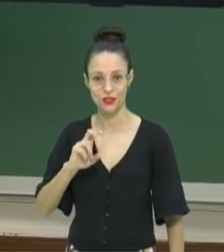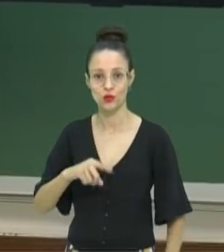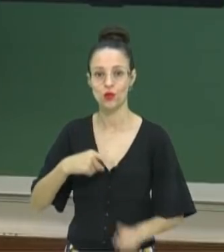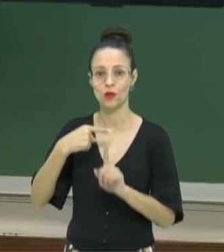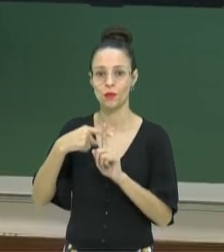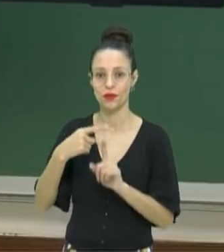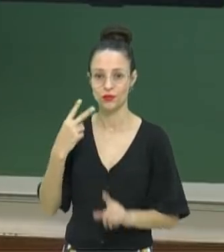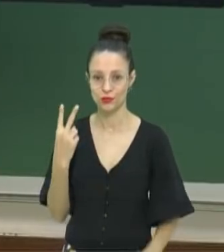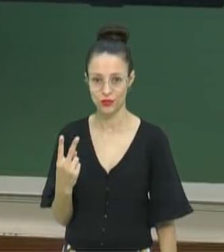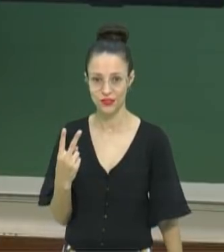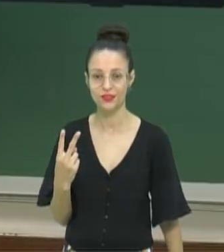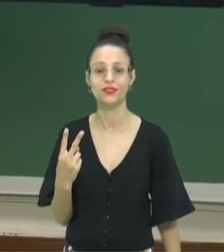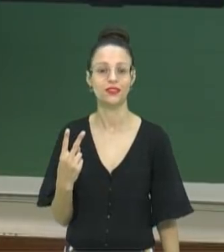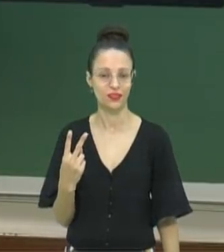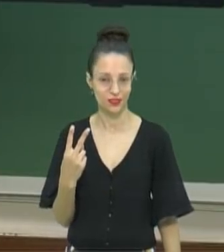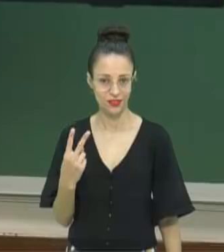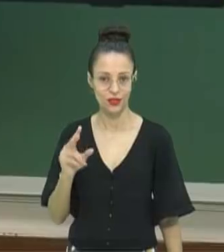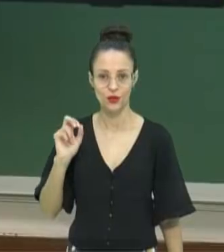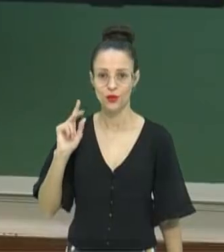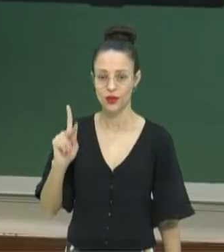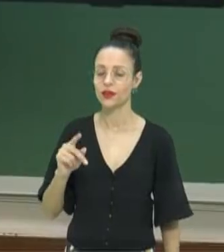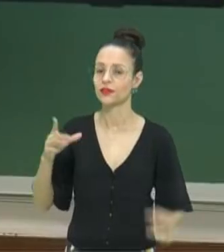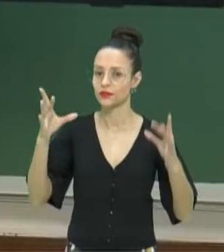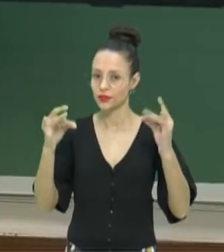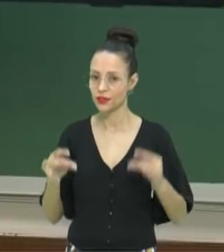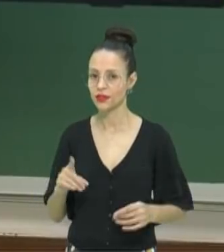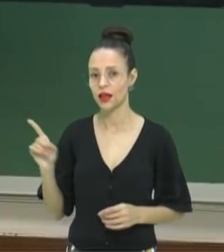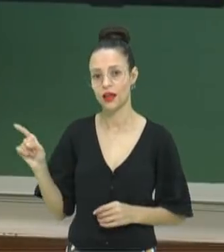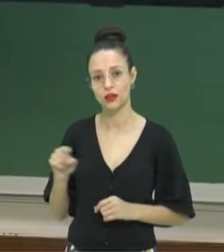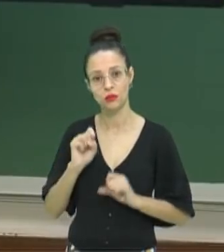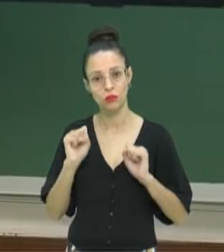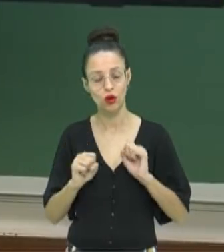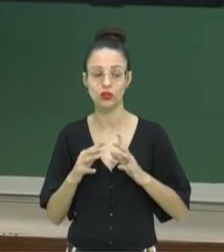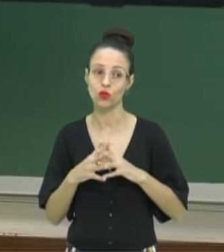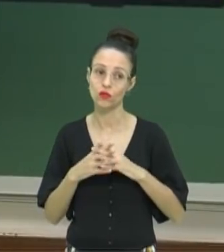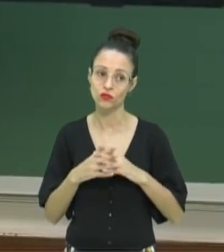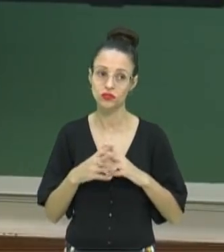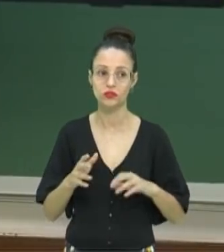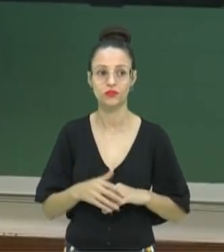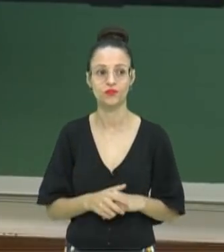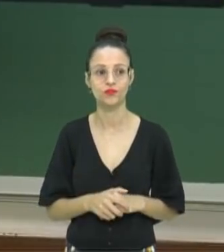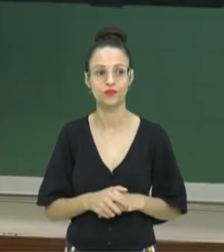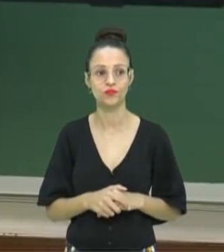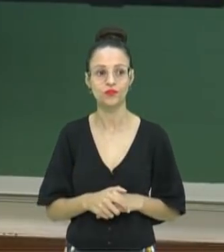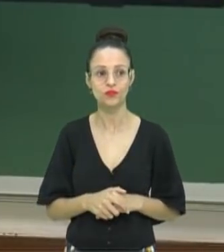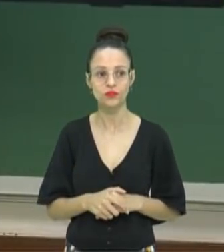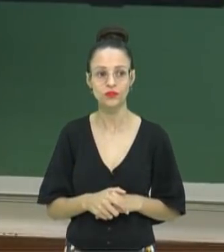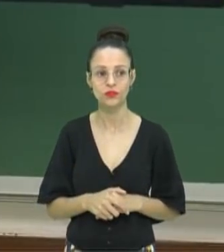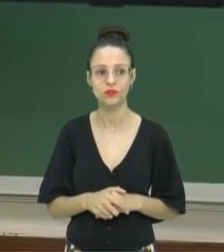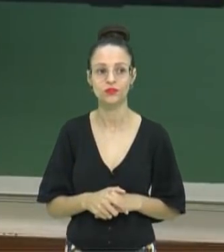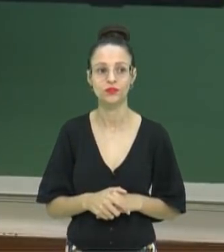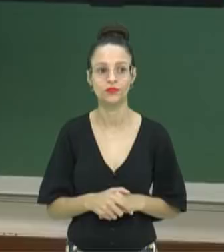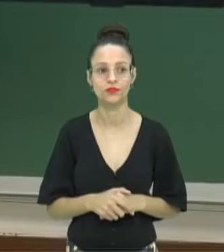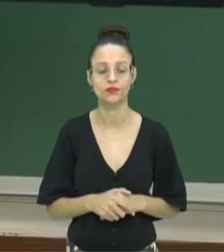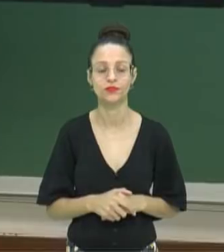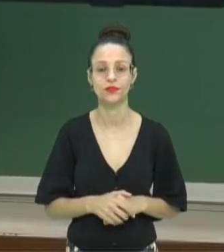mais 2, ok? Então, é o único detalhe aqui que de repente dá para dar confusão. Então, a base dele